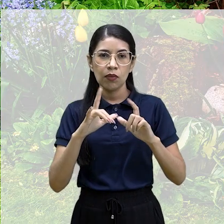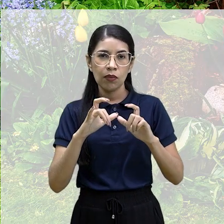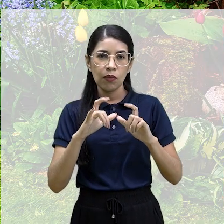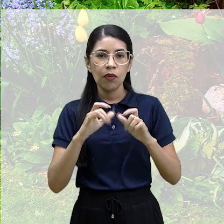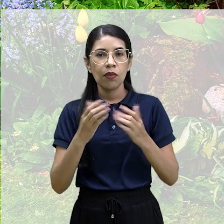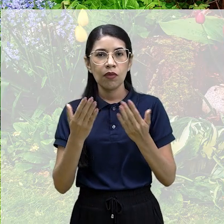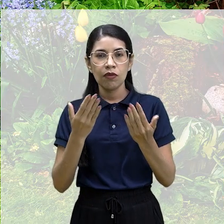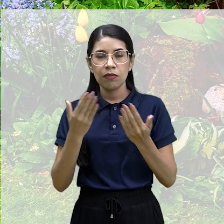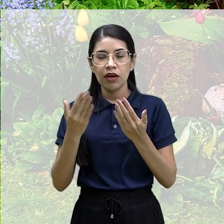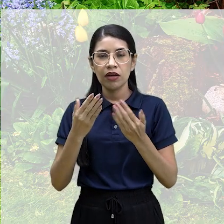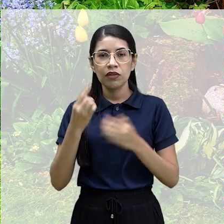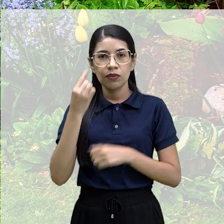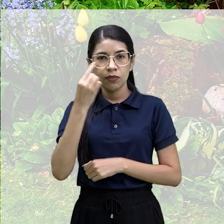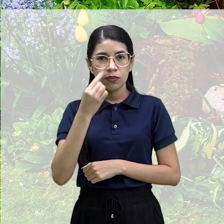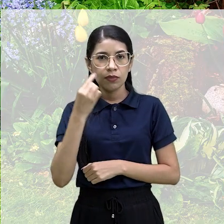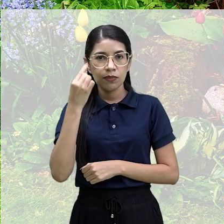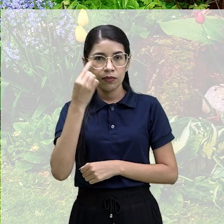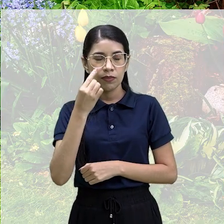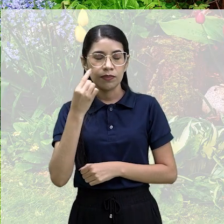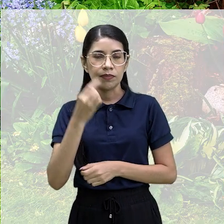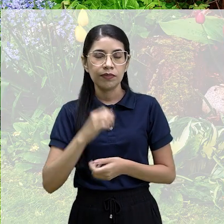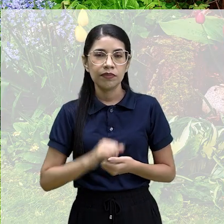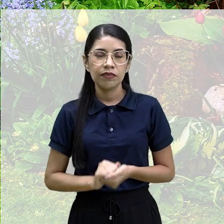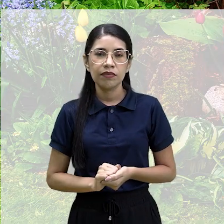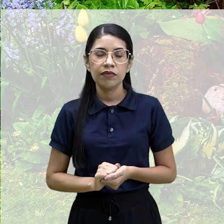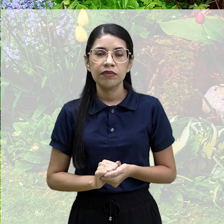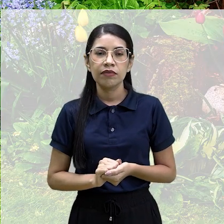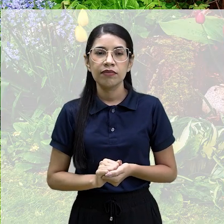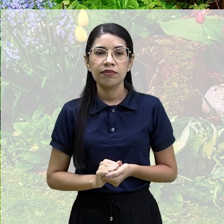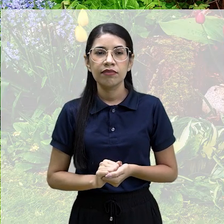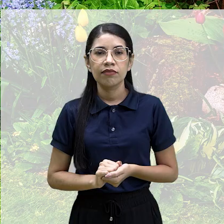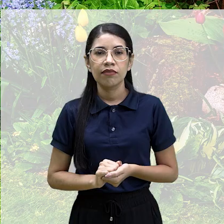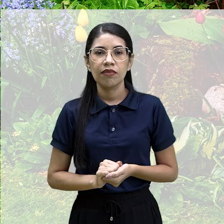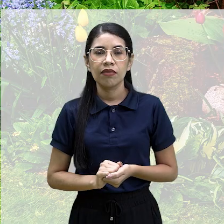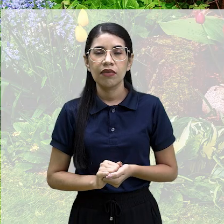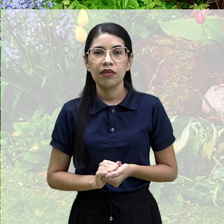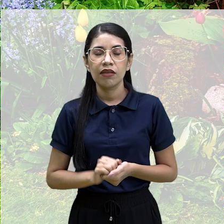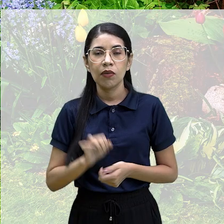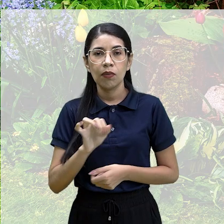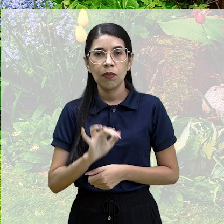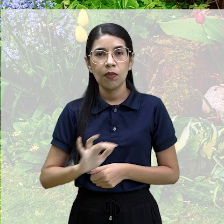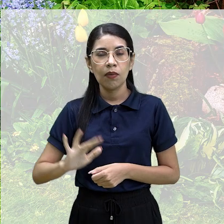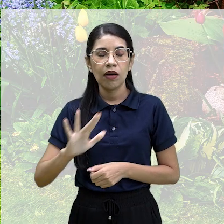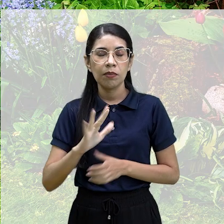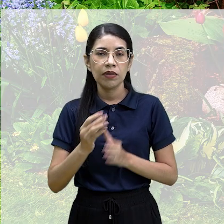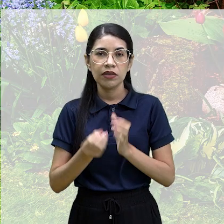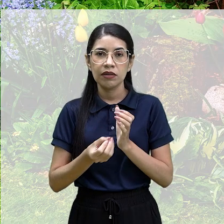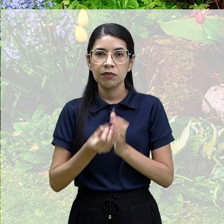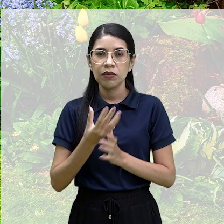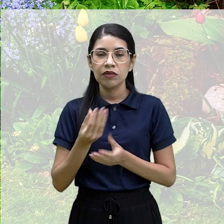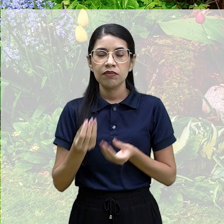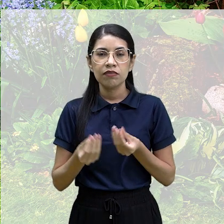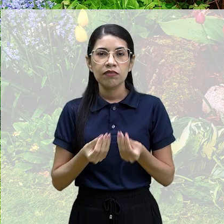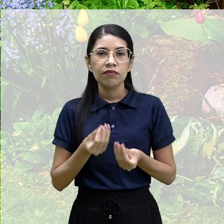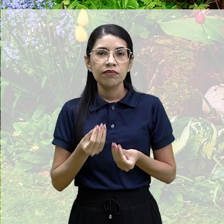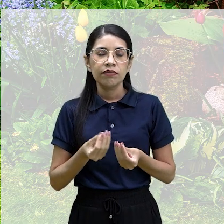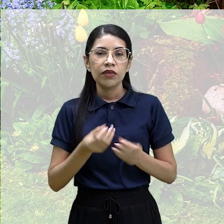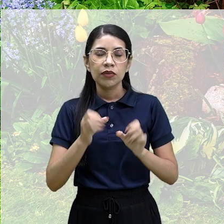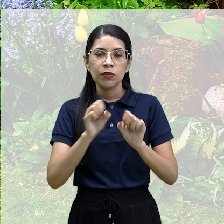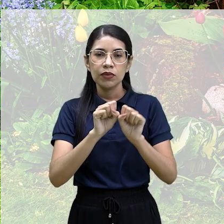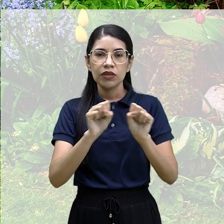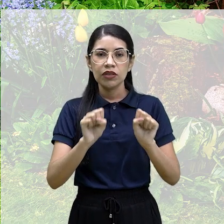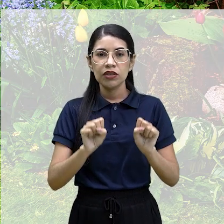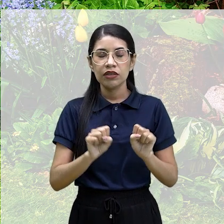olho, comparada com a máquina. Aí você tem. E essas imagens formam aí, vejam, sistemas